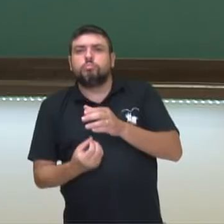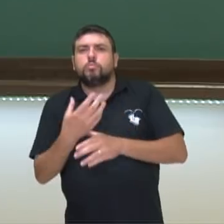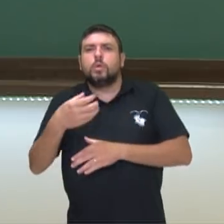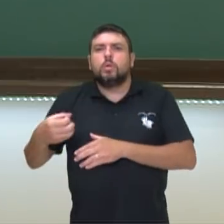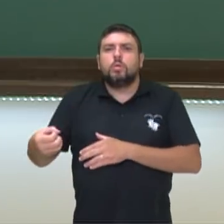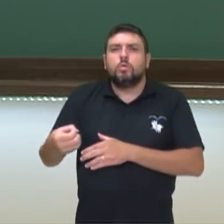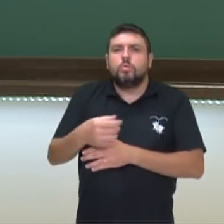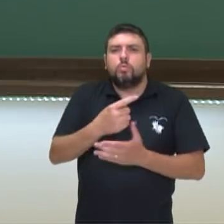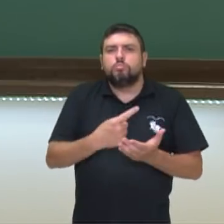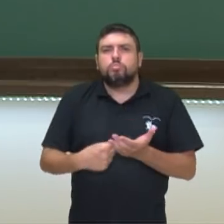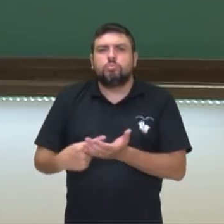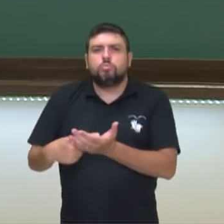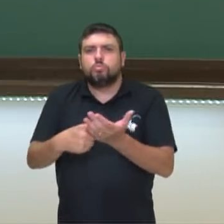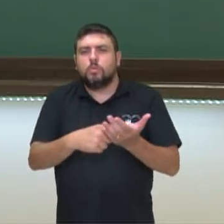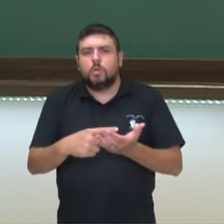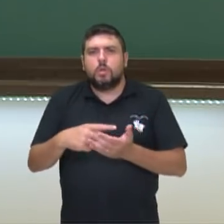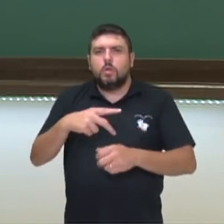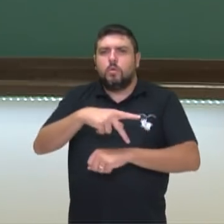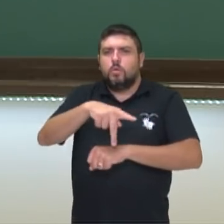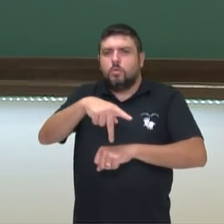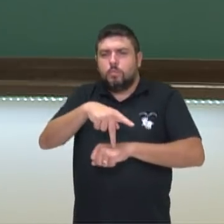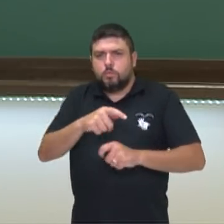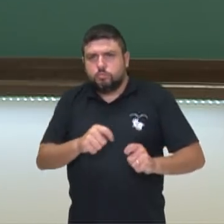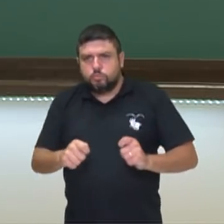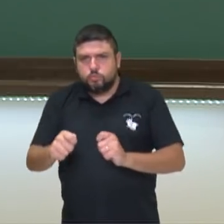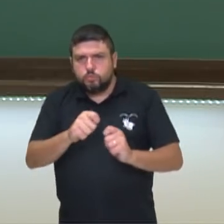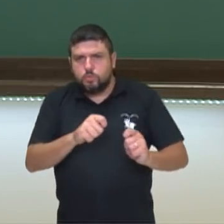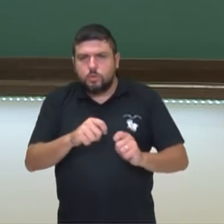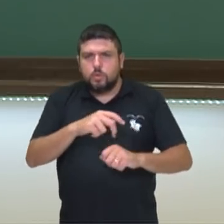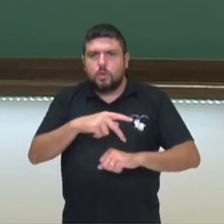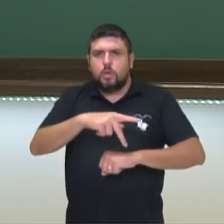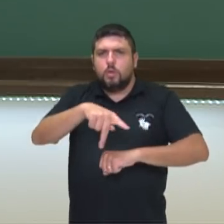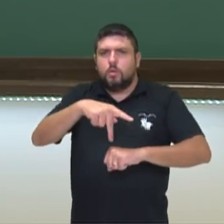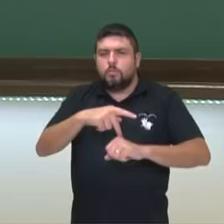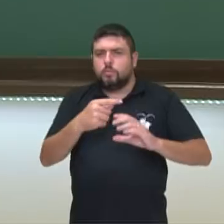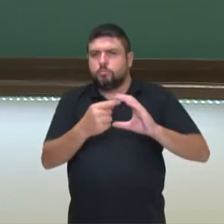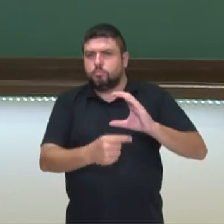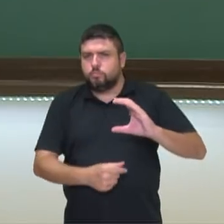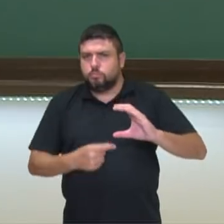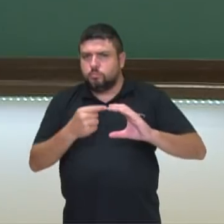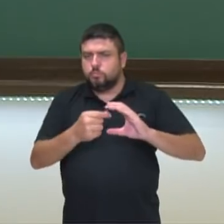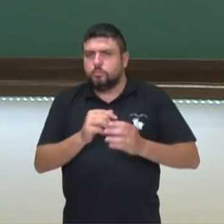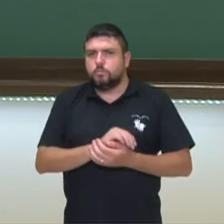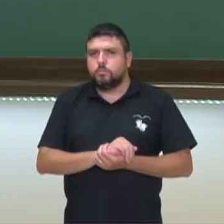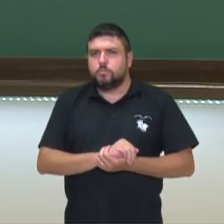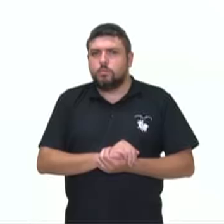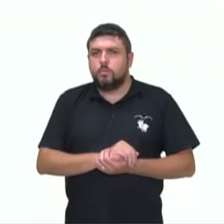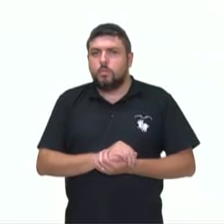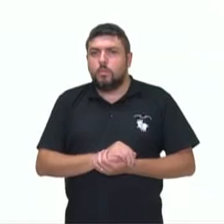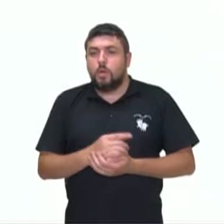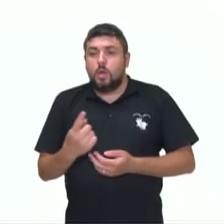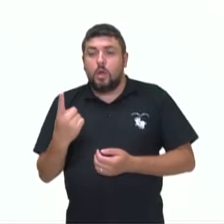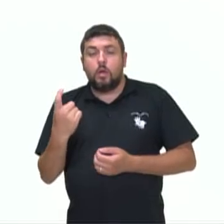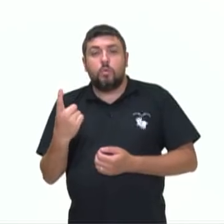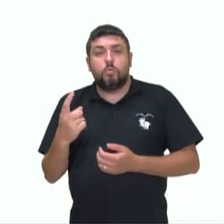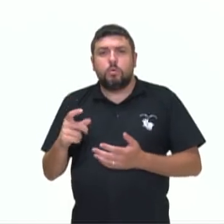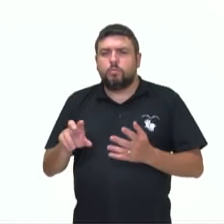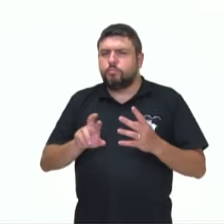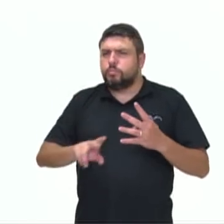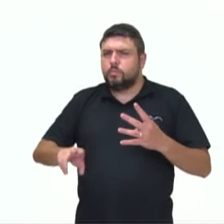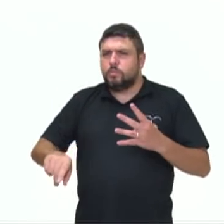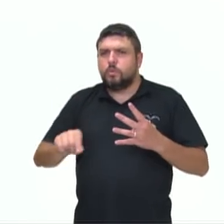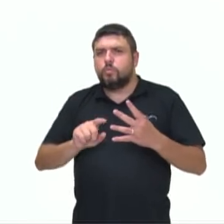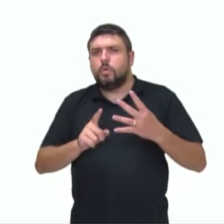econômica entre os países capitalistas, a única que não está de acordo é a